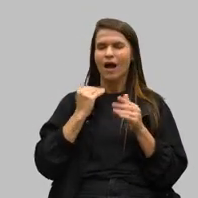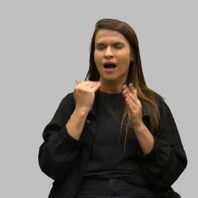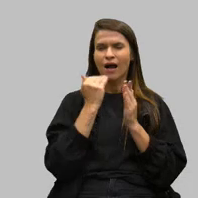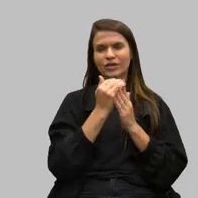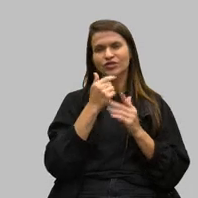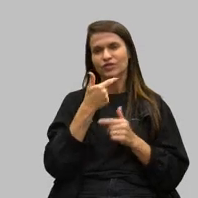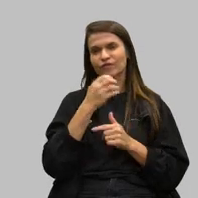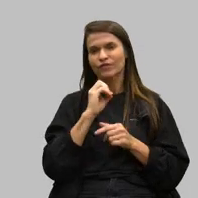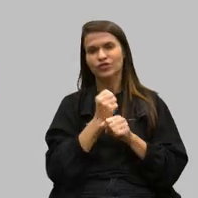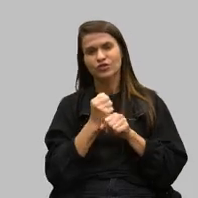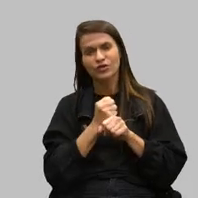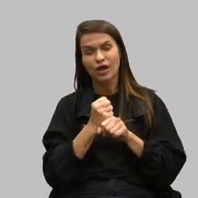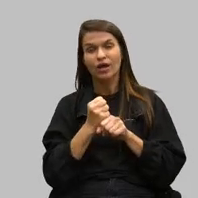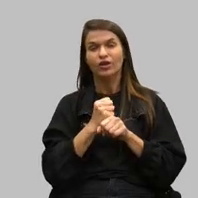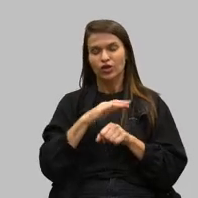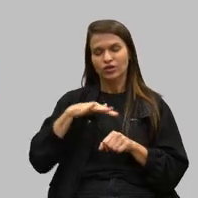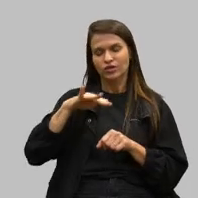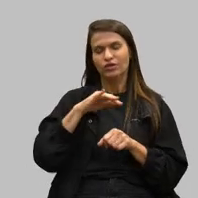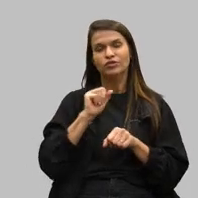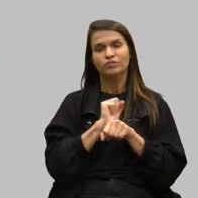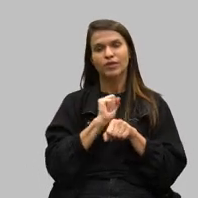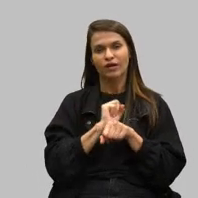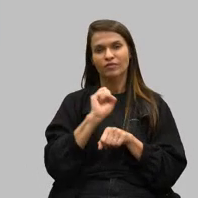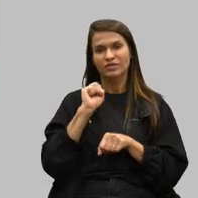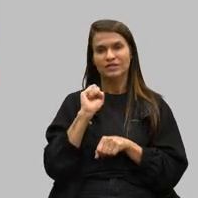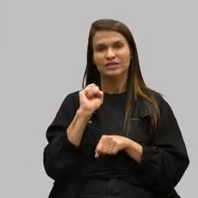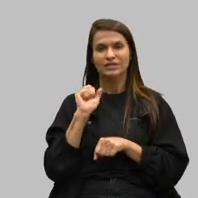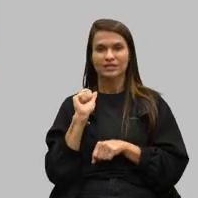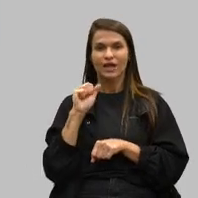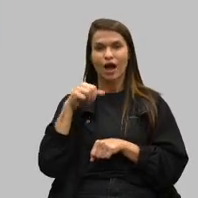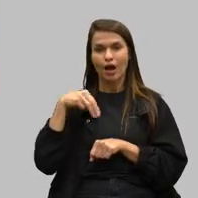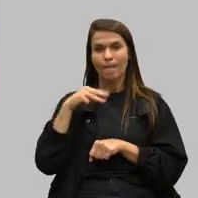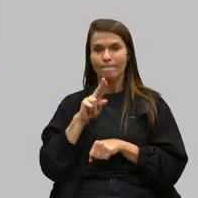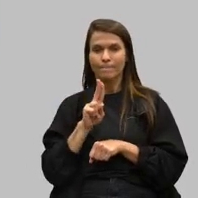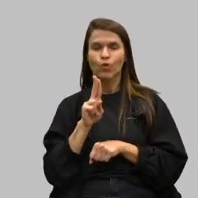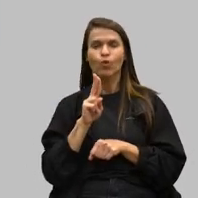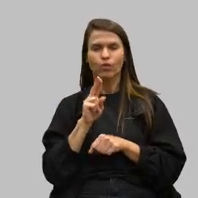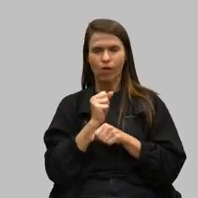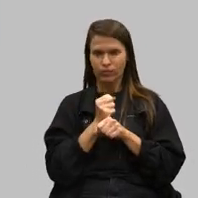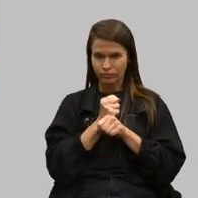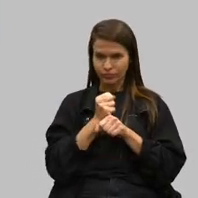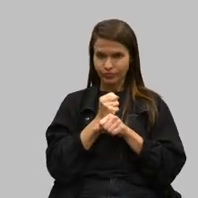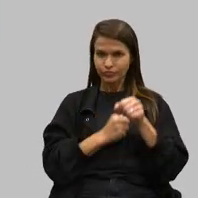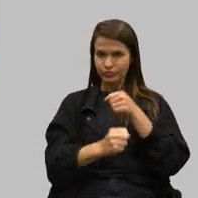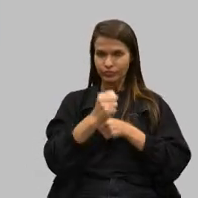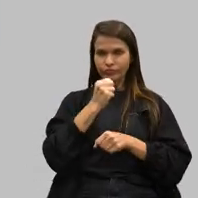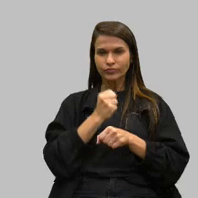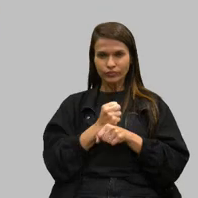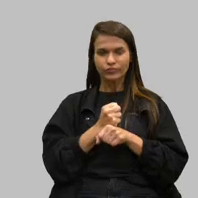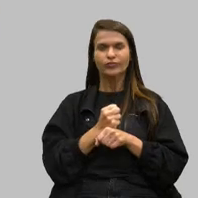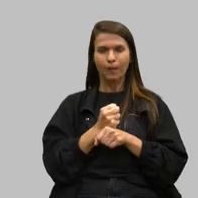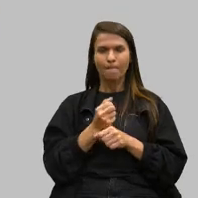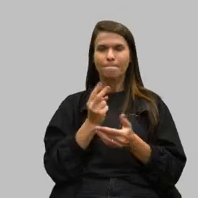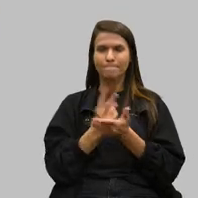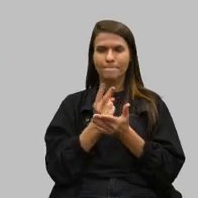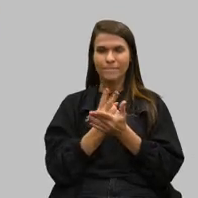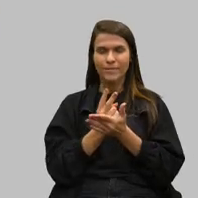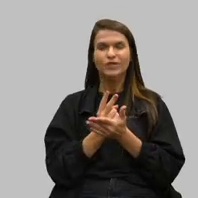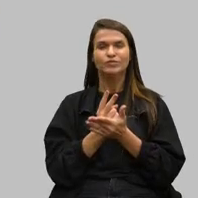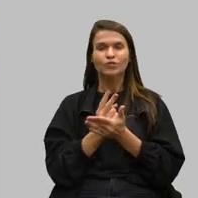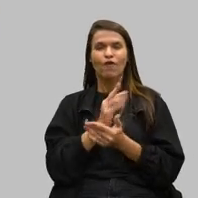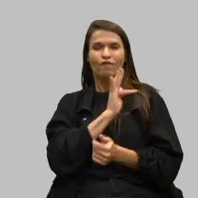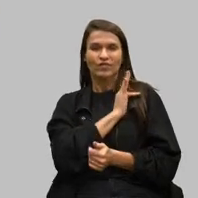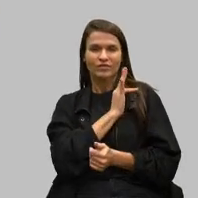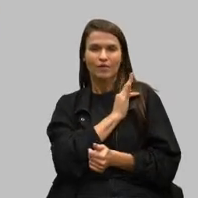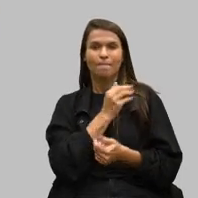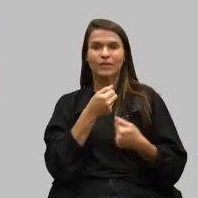esperava pelo SAMU. E eu me lembro bem que, no ano passado, nessa mesma Assembleia Fiscaliza, eu falava, Fábio, por favor, nós precisamos da